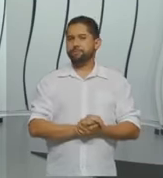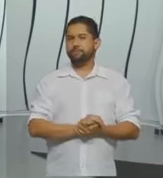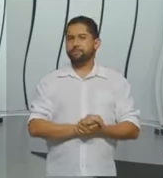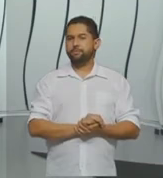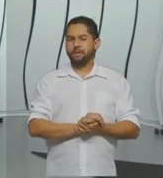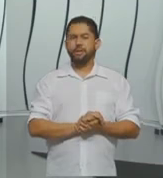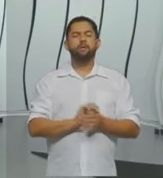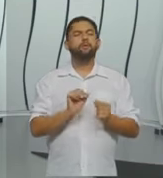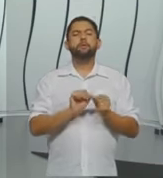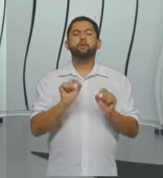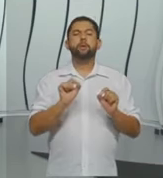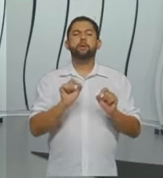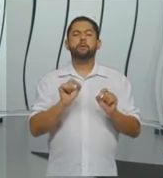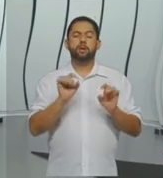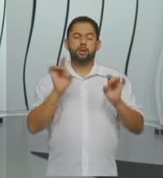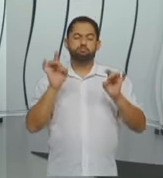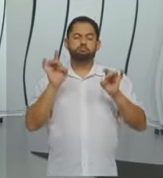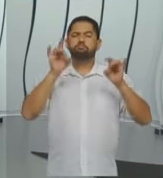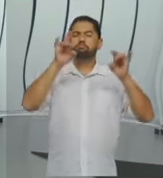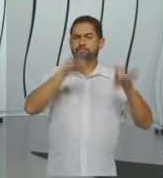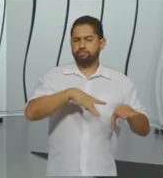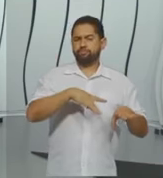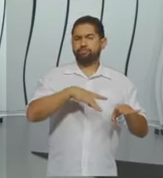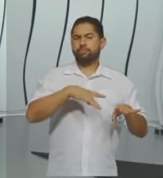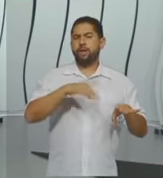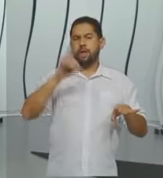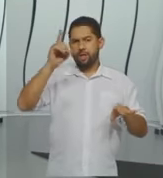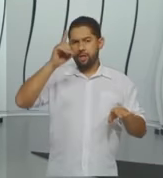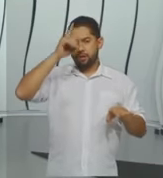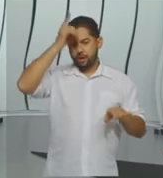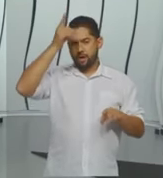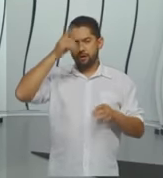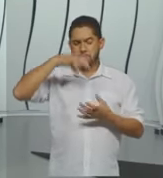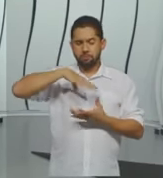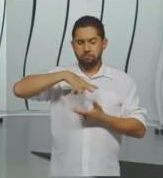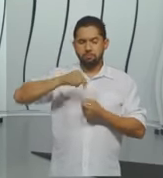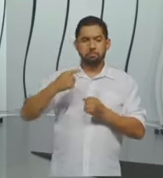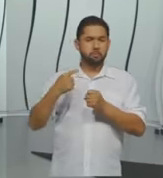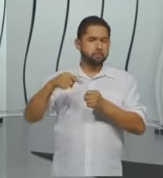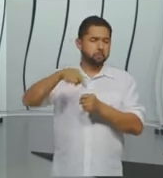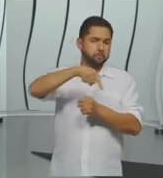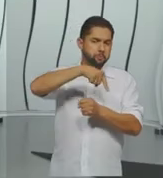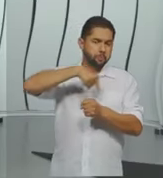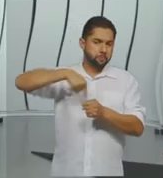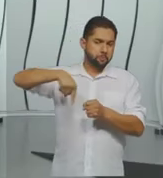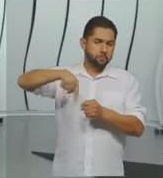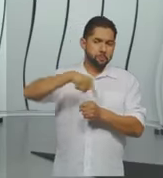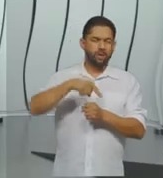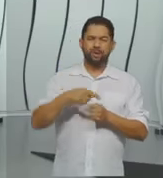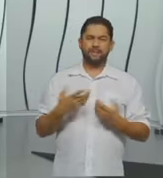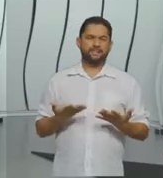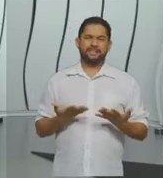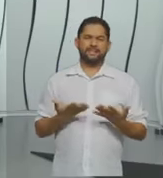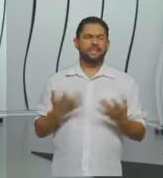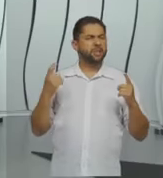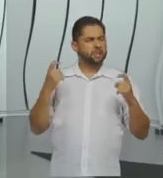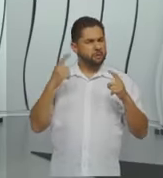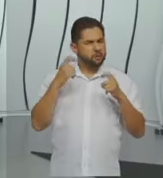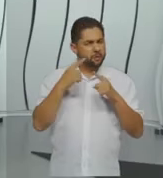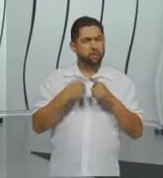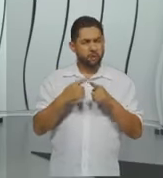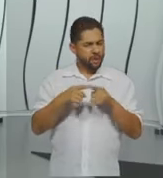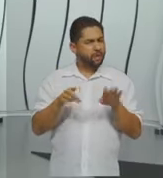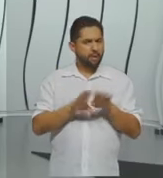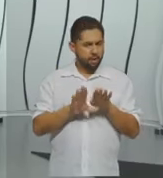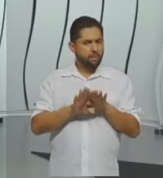de acreditar na ideia da órbita circular, foi um desafio e tanto para ele, porque ele também acreditava que as órbitas dos